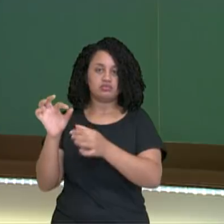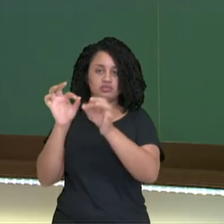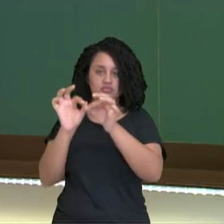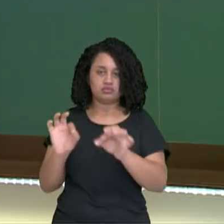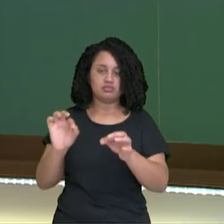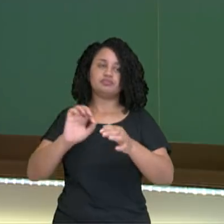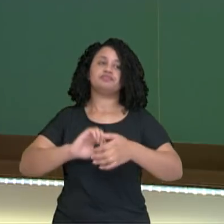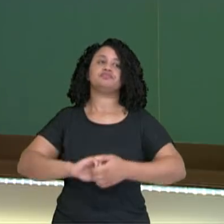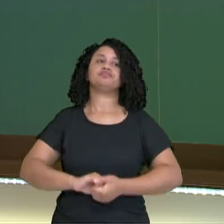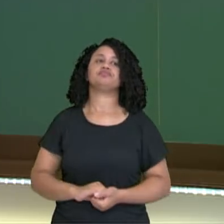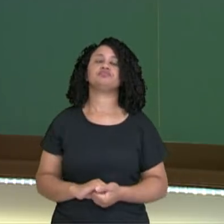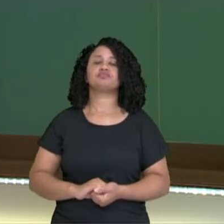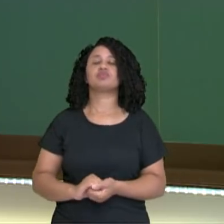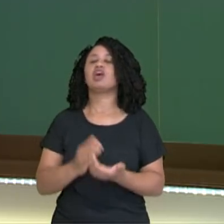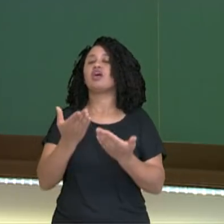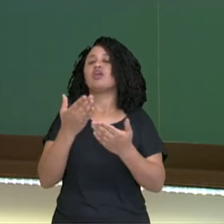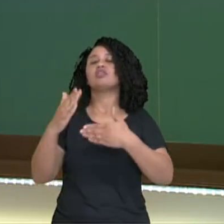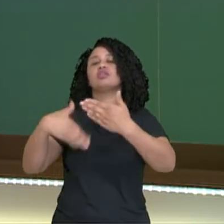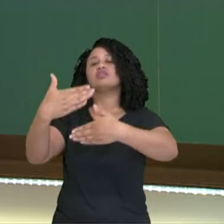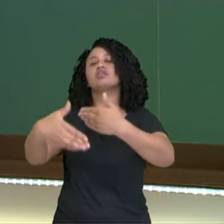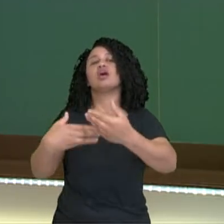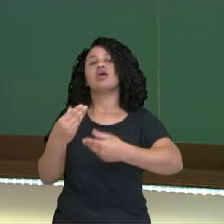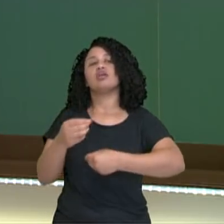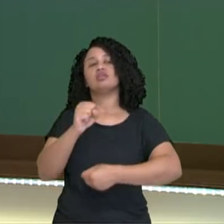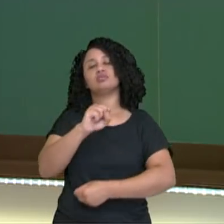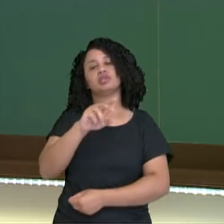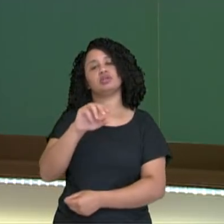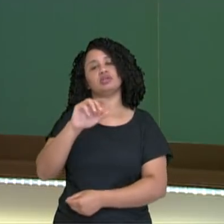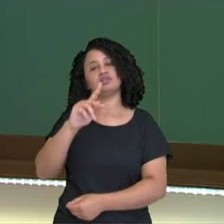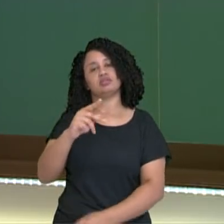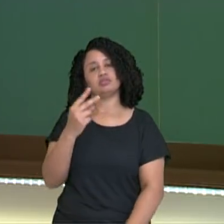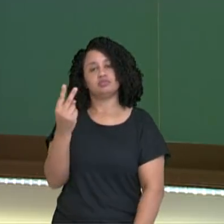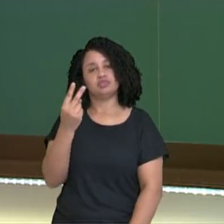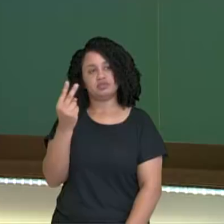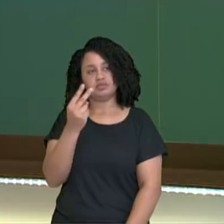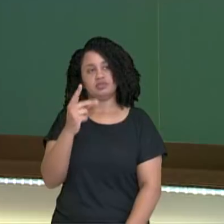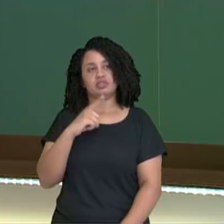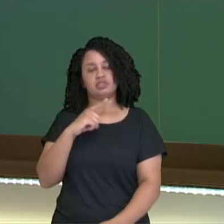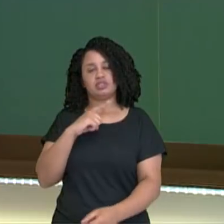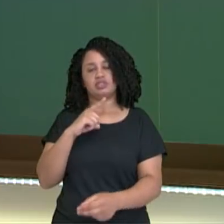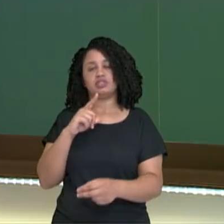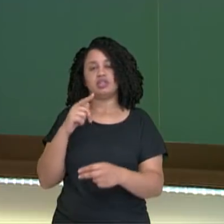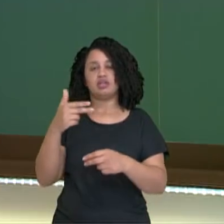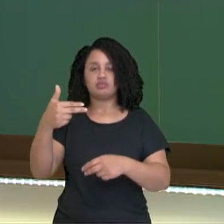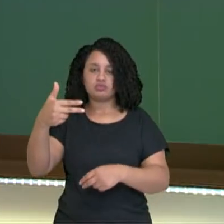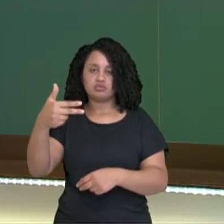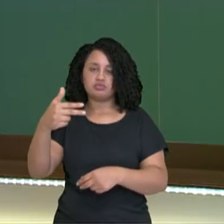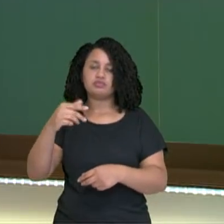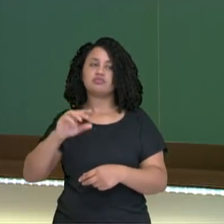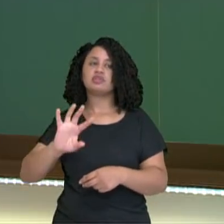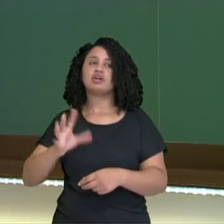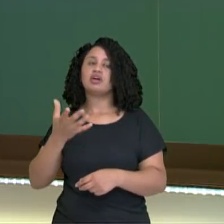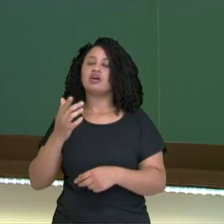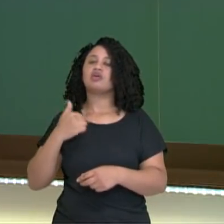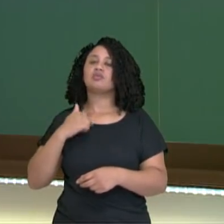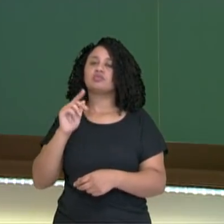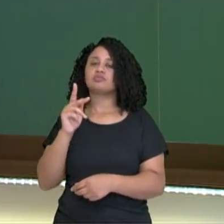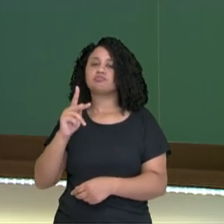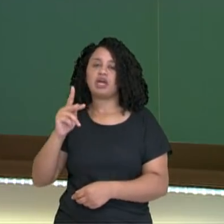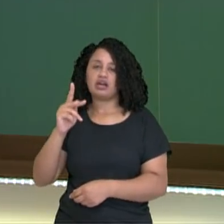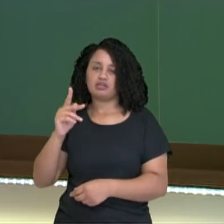sp2 ocorre algo um pouquinho diferente. A dupla ligação ocorre nesse orbital